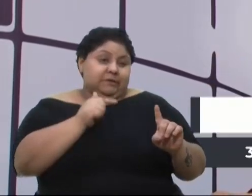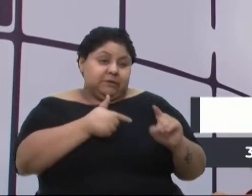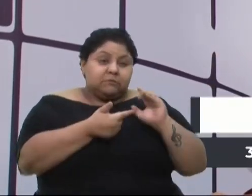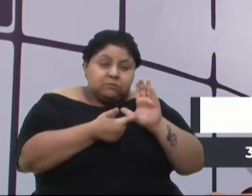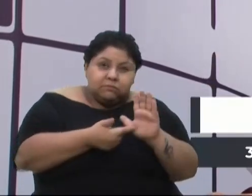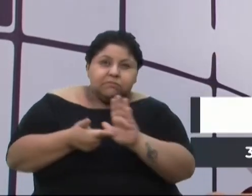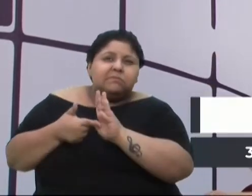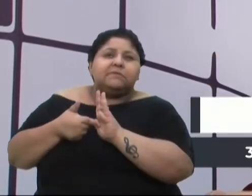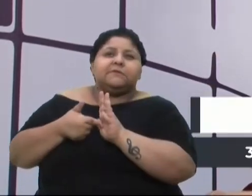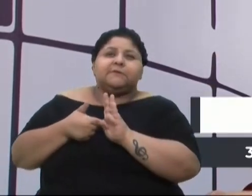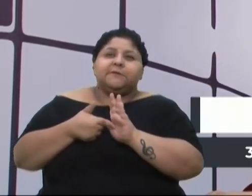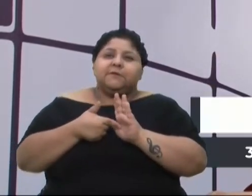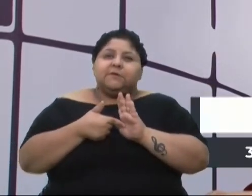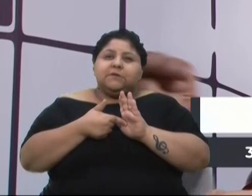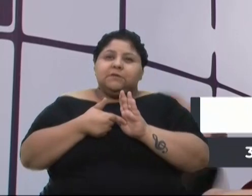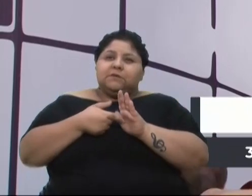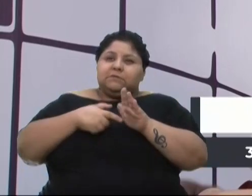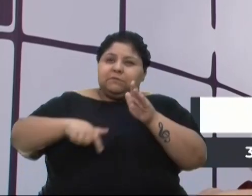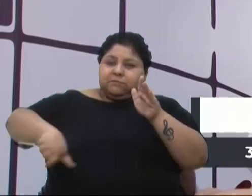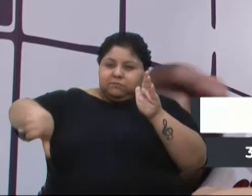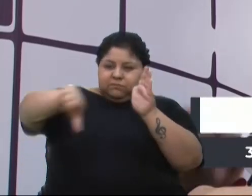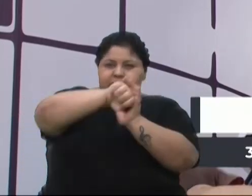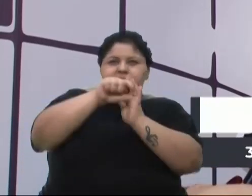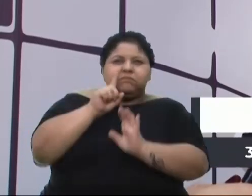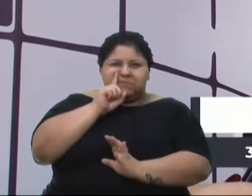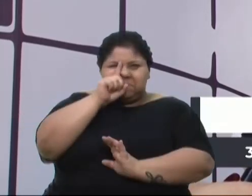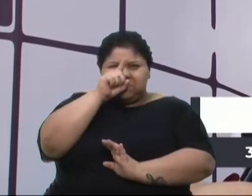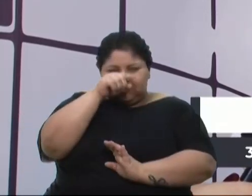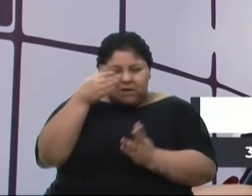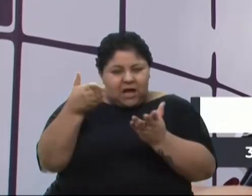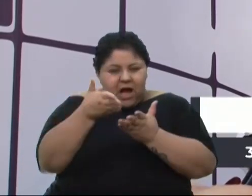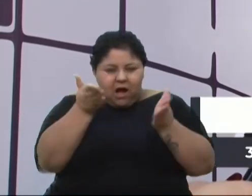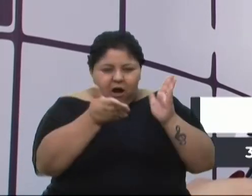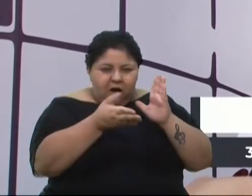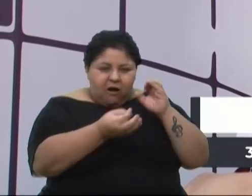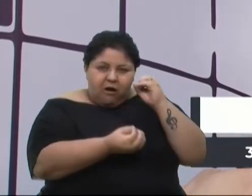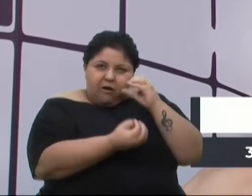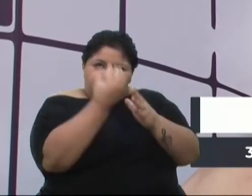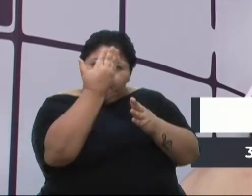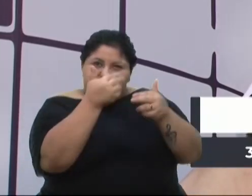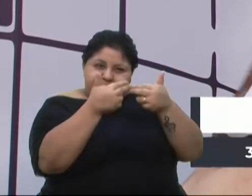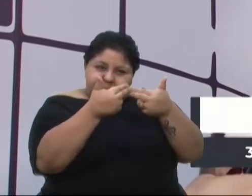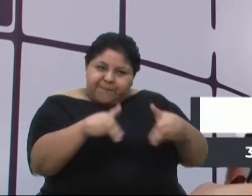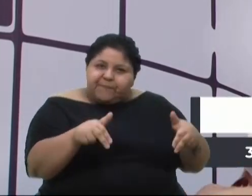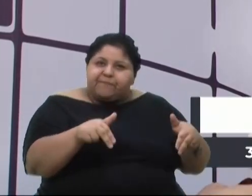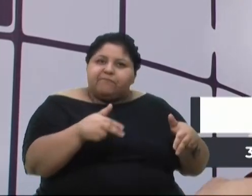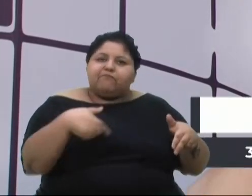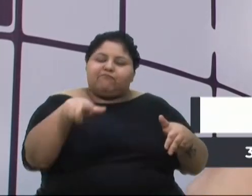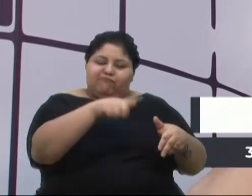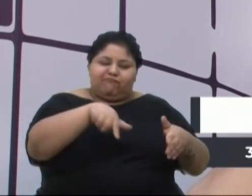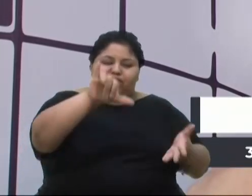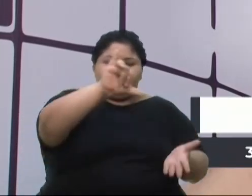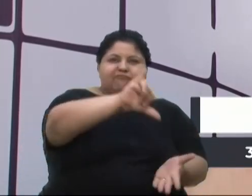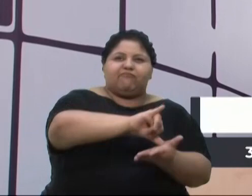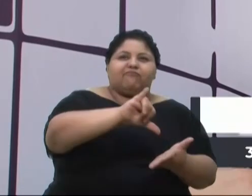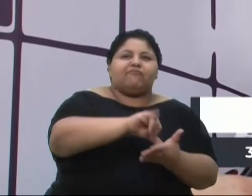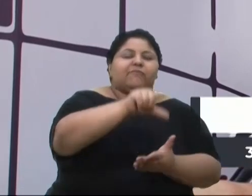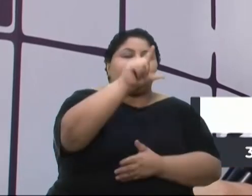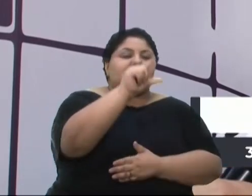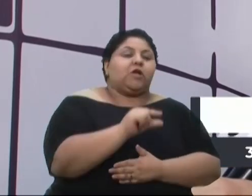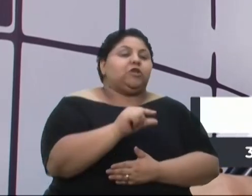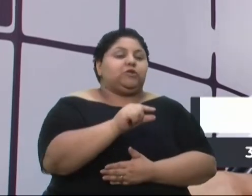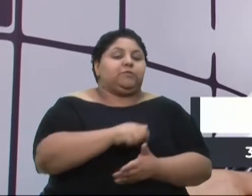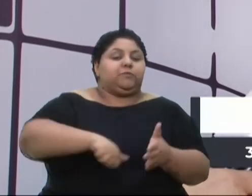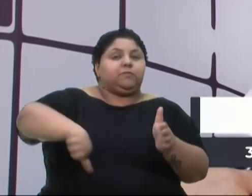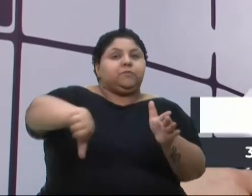exposição, esses riscos, é que agora, com esta inauguração do centro, nós vamos diminuir os